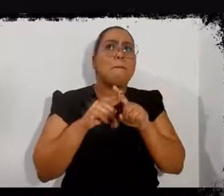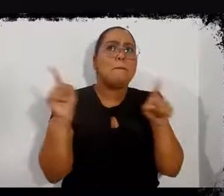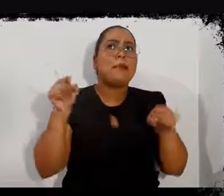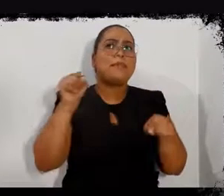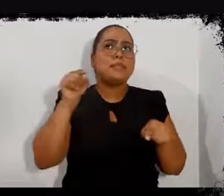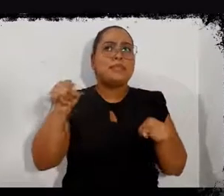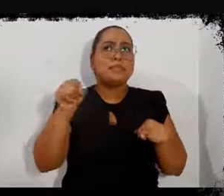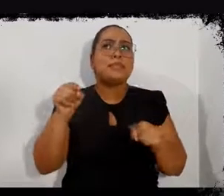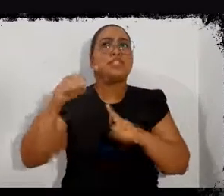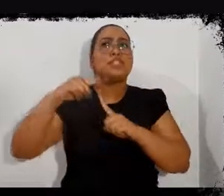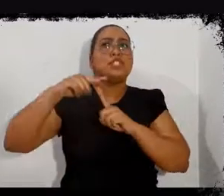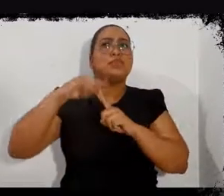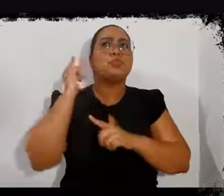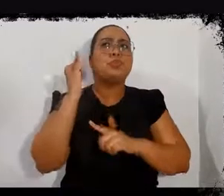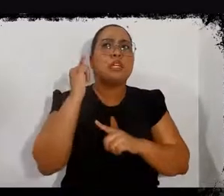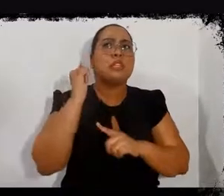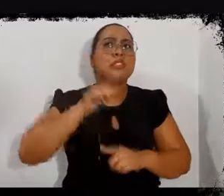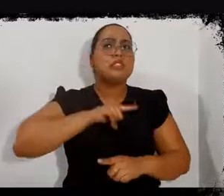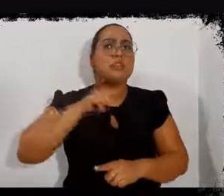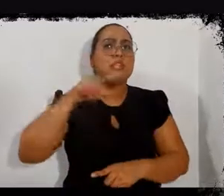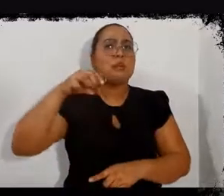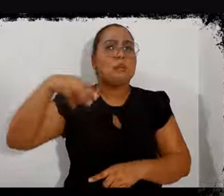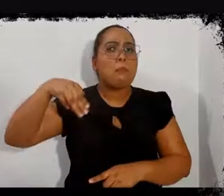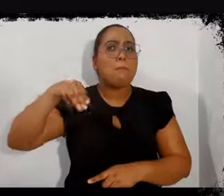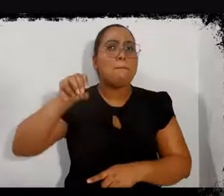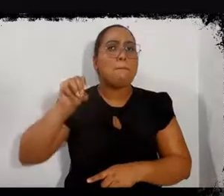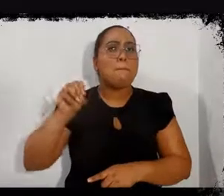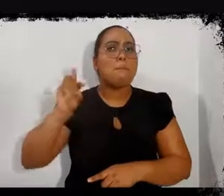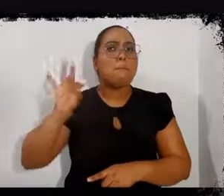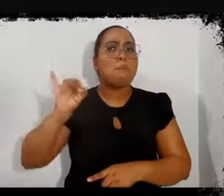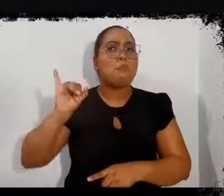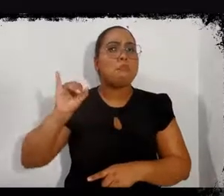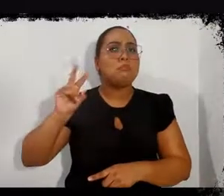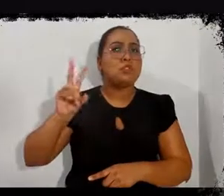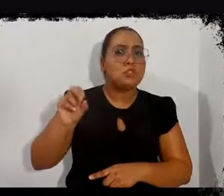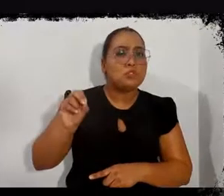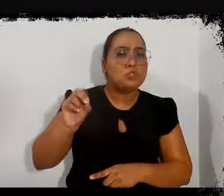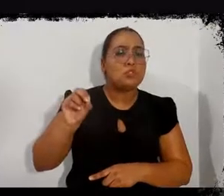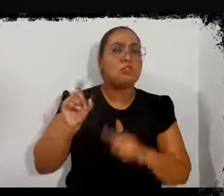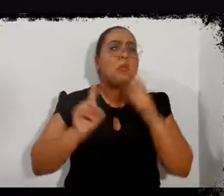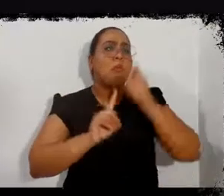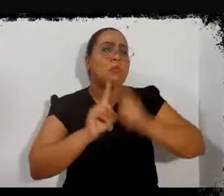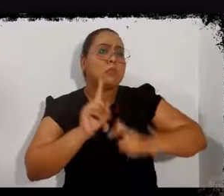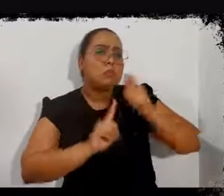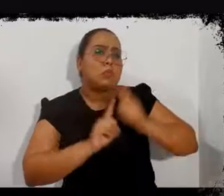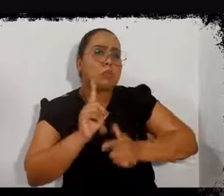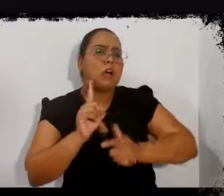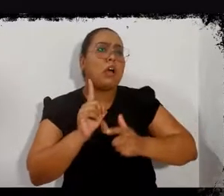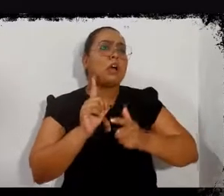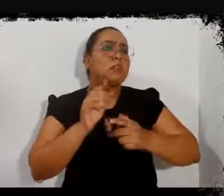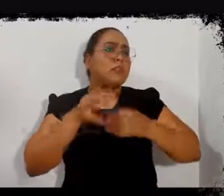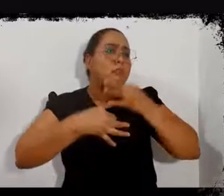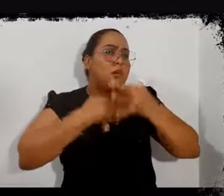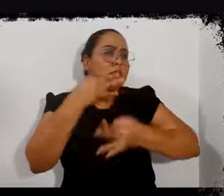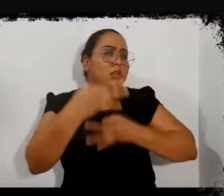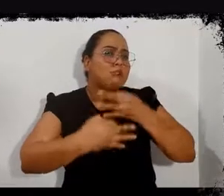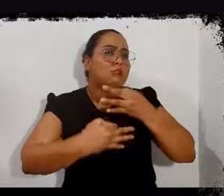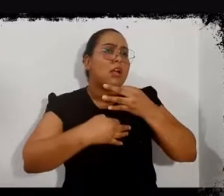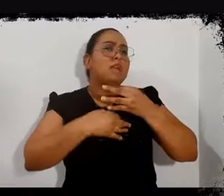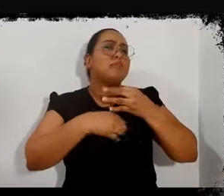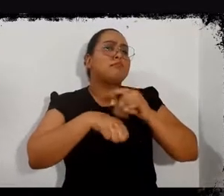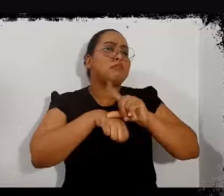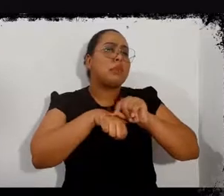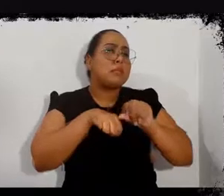apresentavam motivos, personagens, situações e argumentos